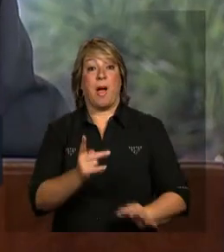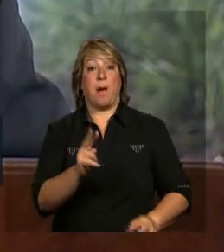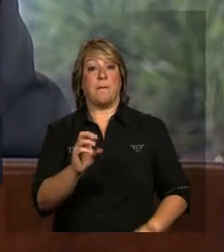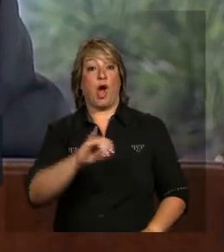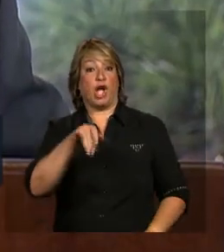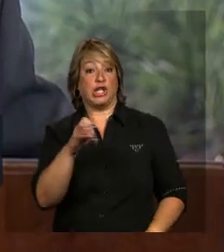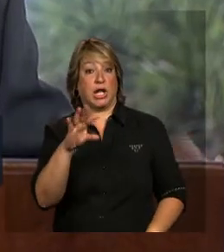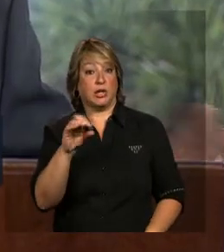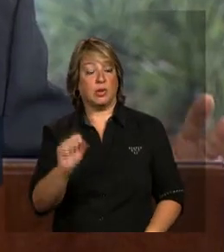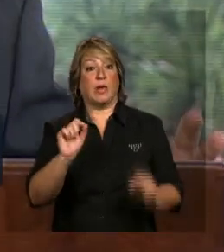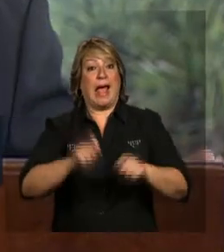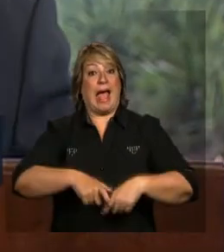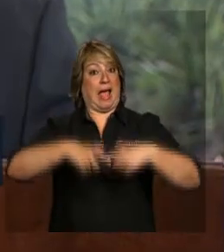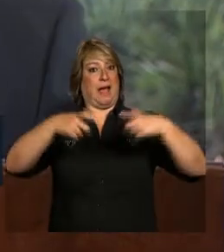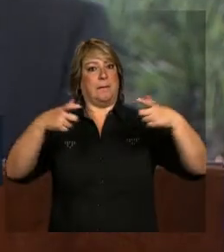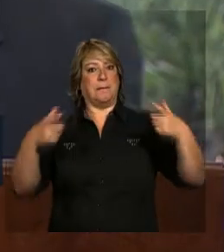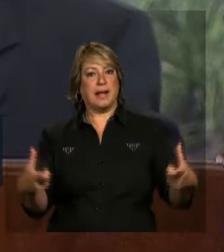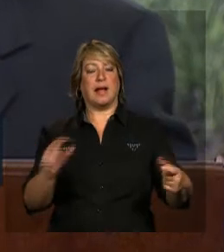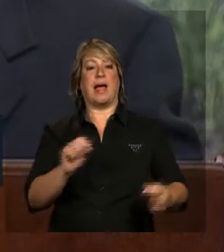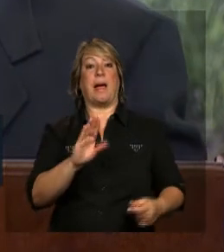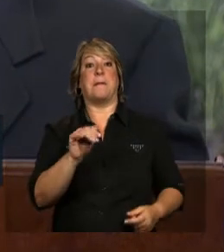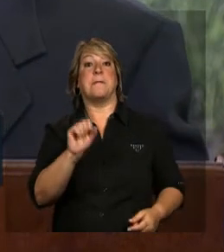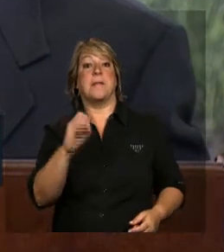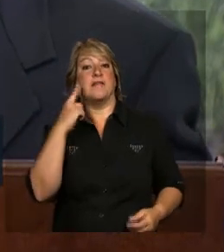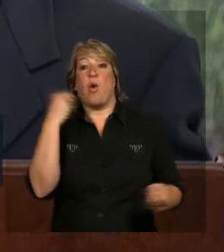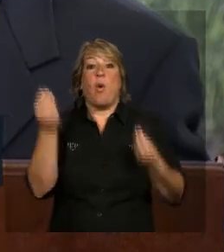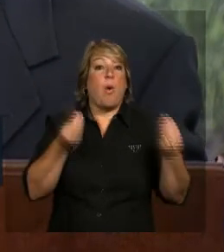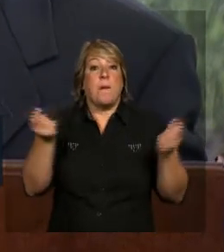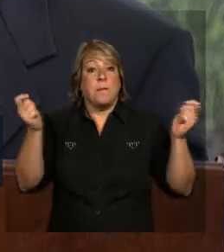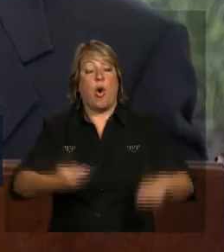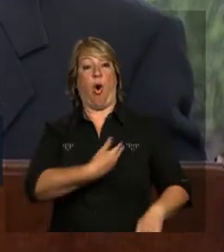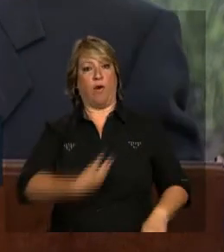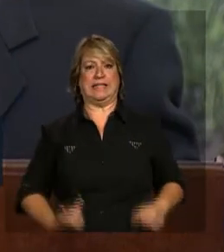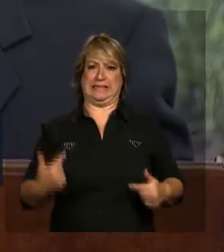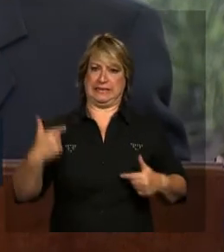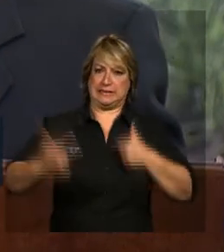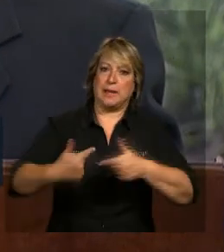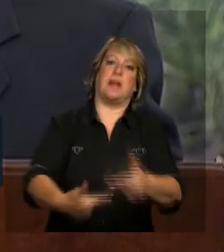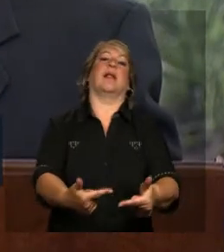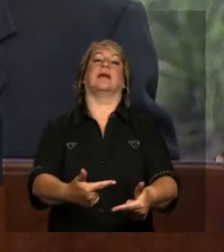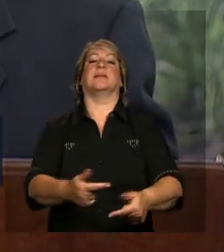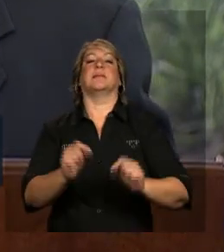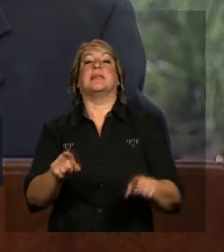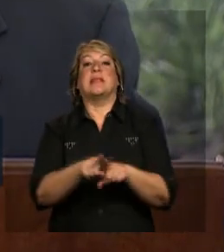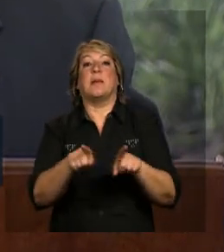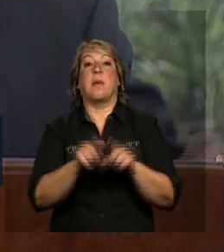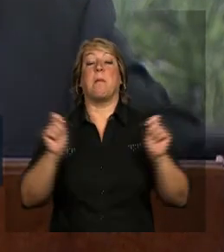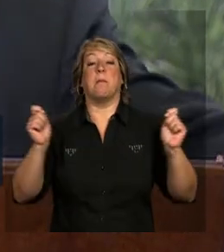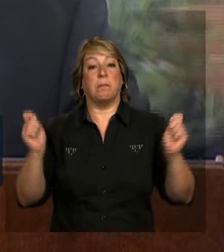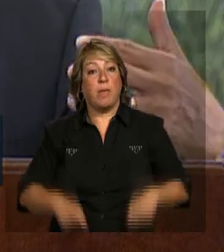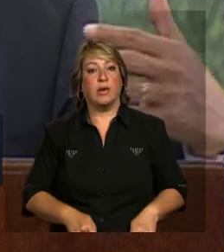de ampliar a base e possibilidades para que o governo atue mas que também